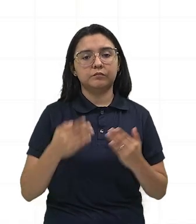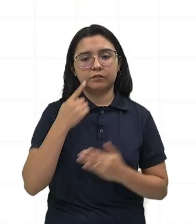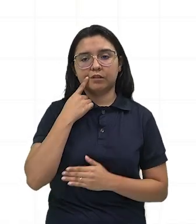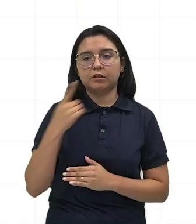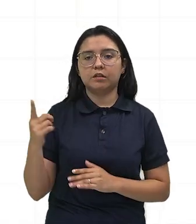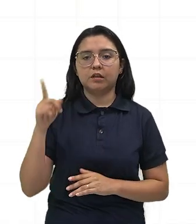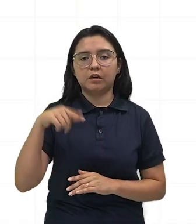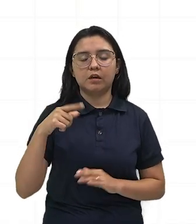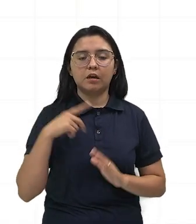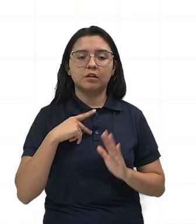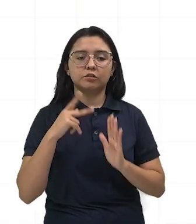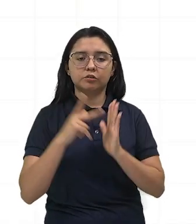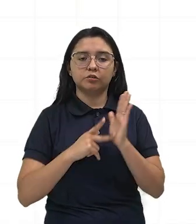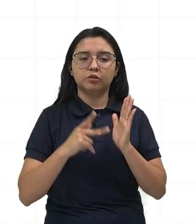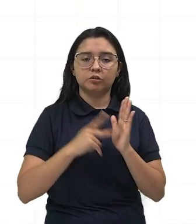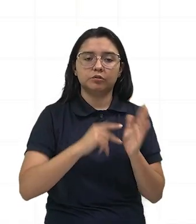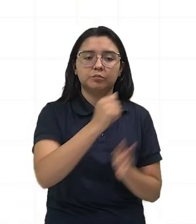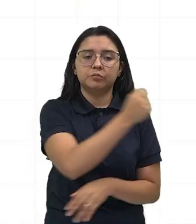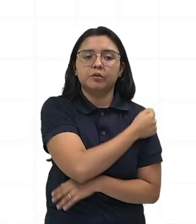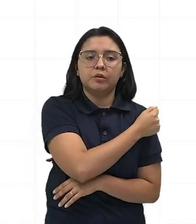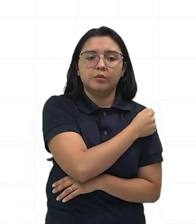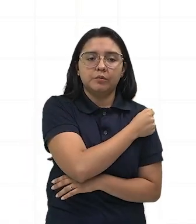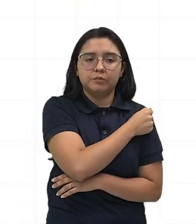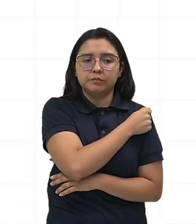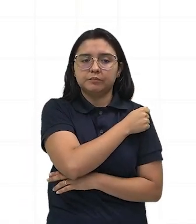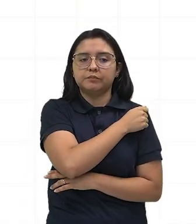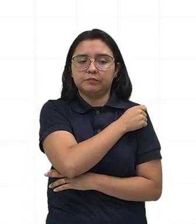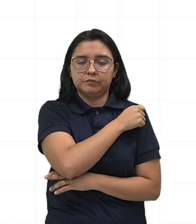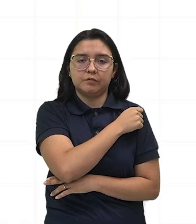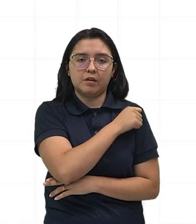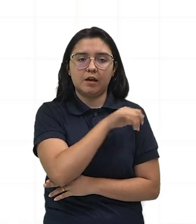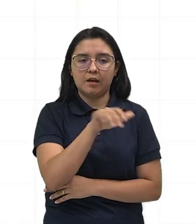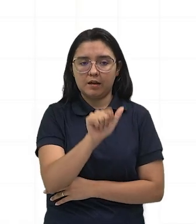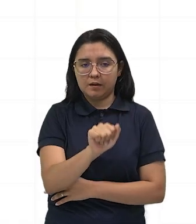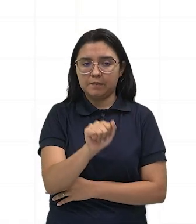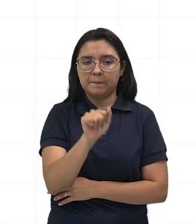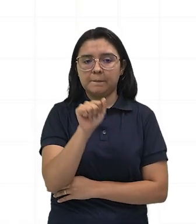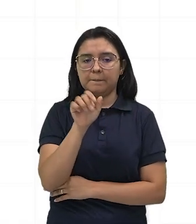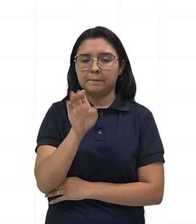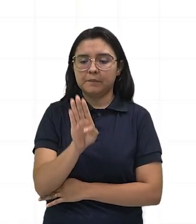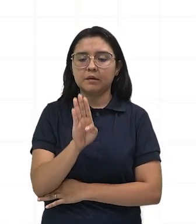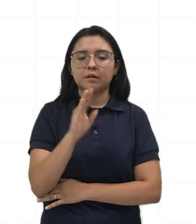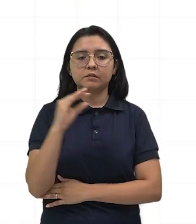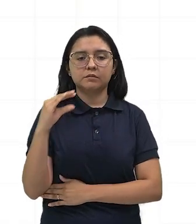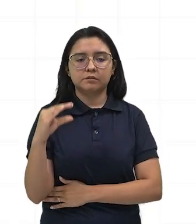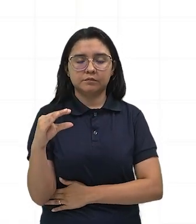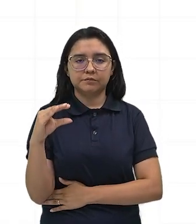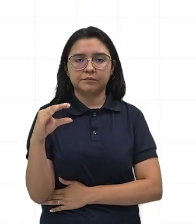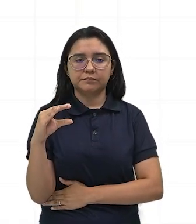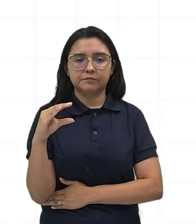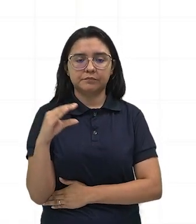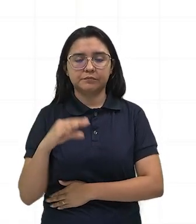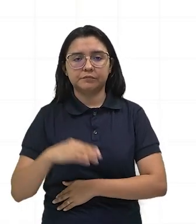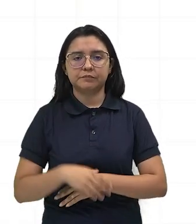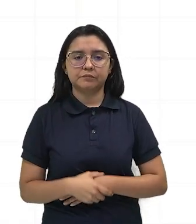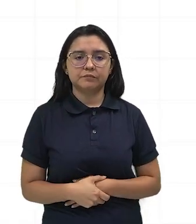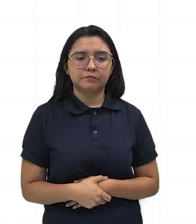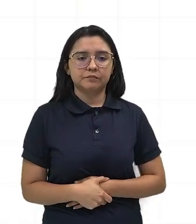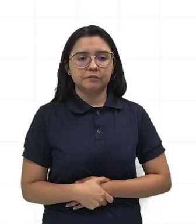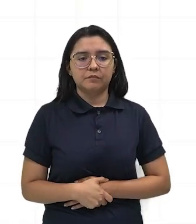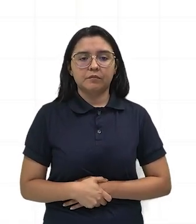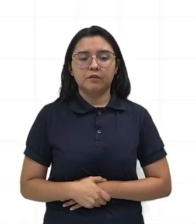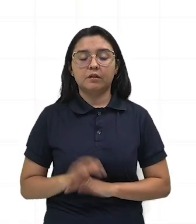alunos, que receberam aqui o nomezinho, né, de aluno A, aluno B e aluno C. Então,